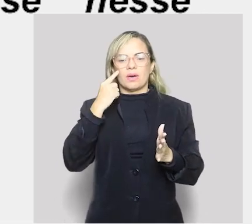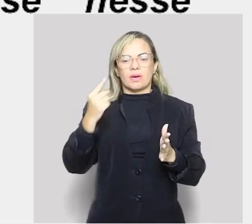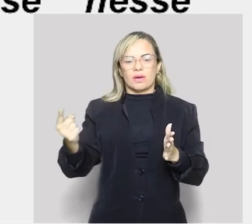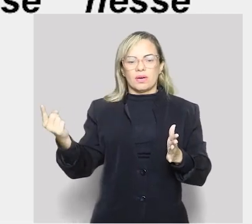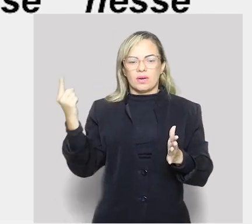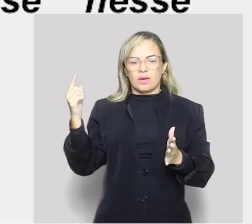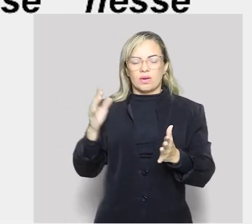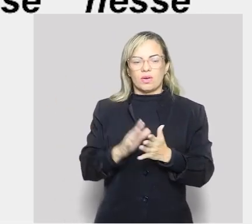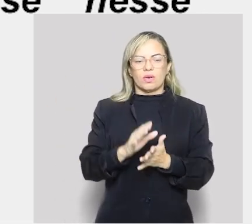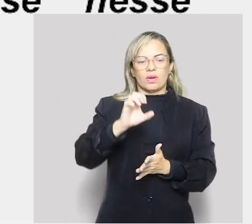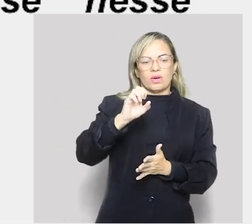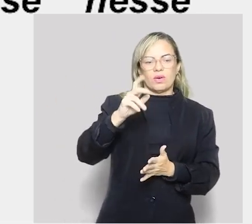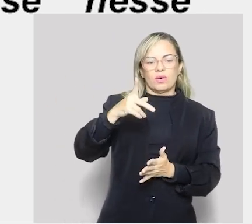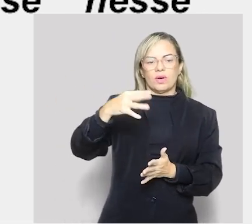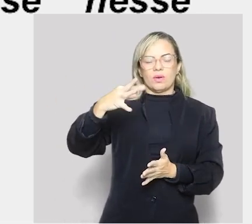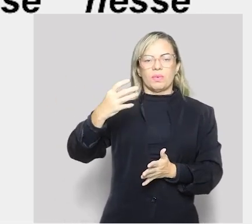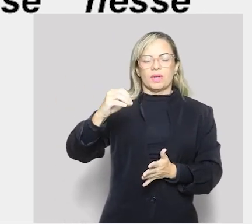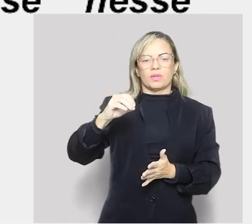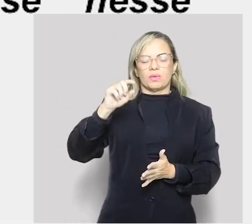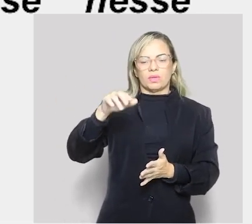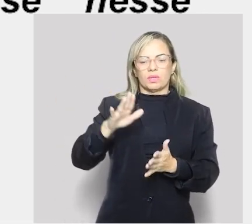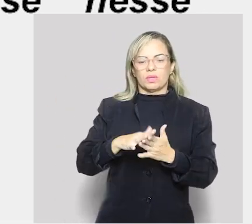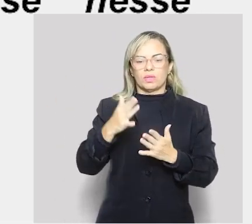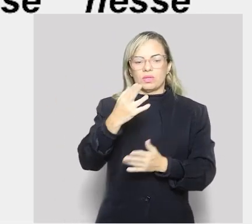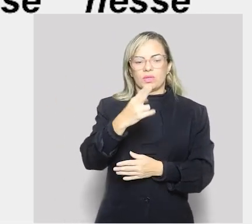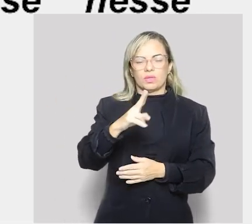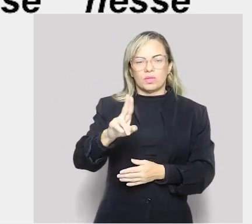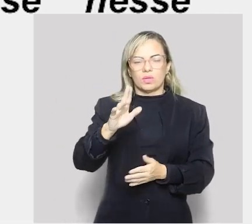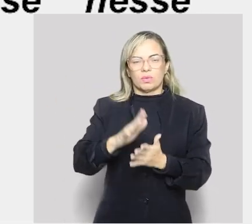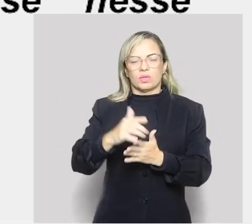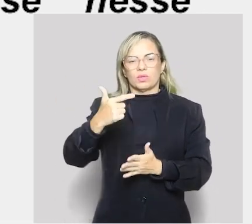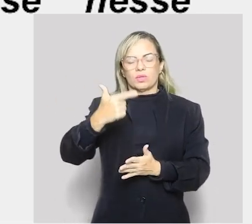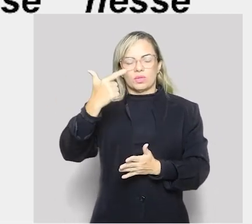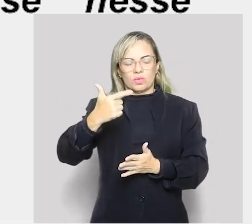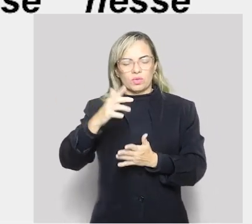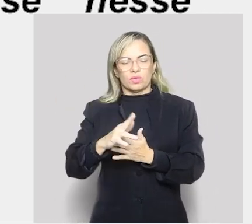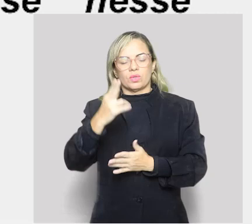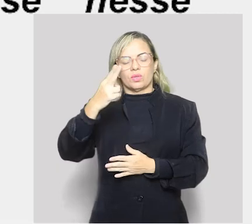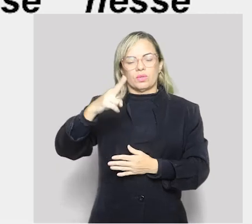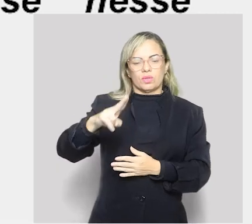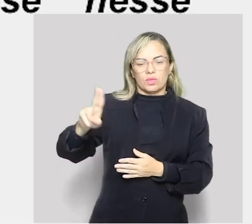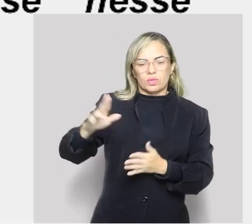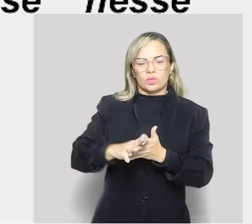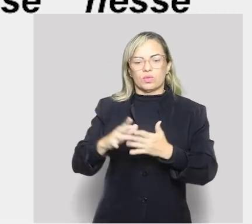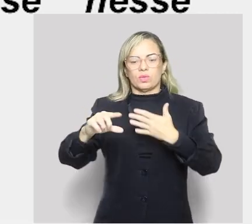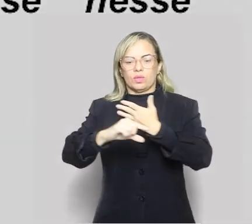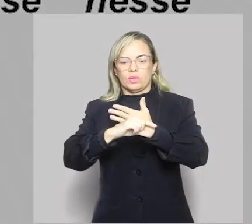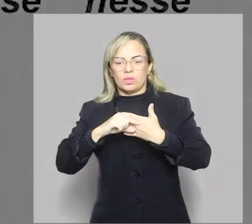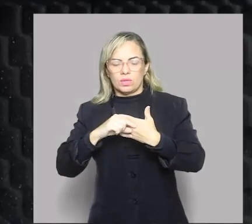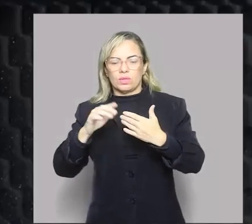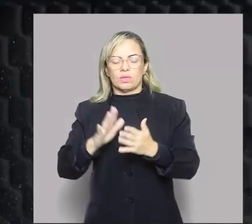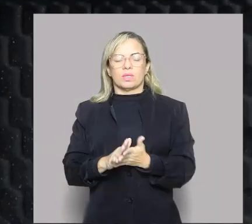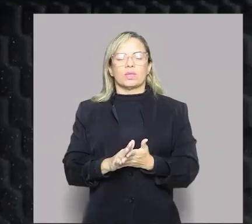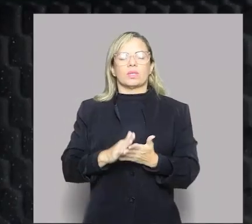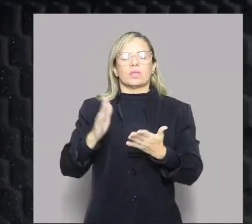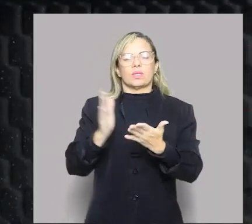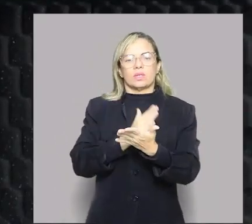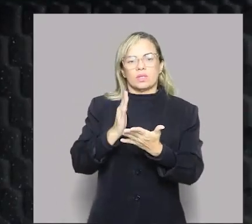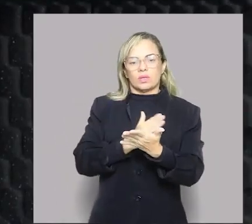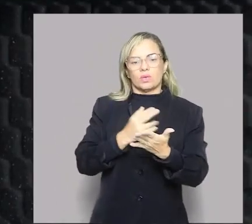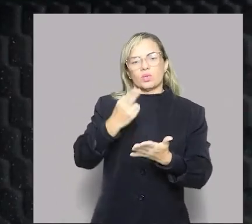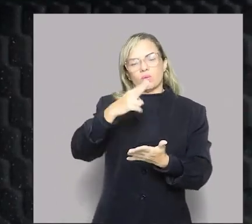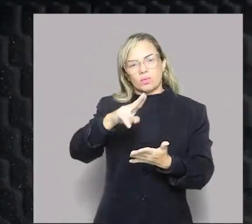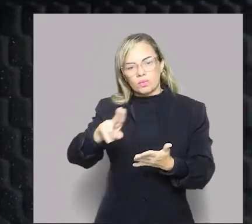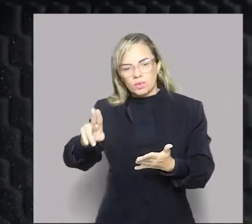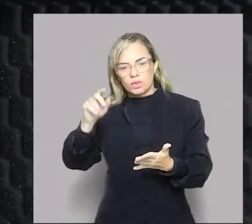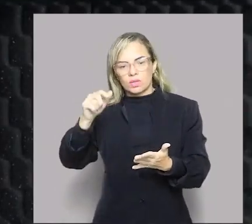epíteto, colocou ali o nome e o sobrenome do autor, colocou o nome da obra e, em